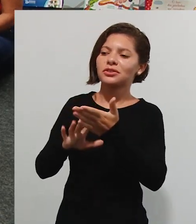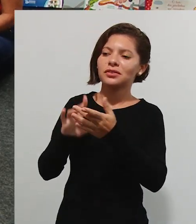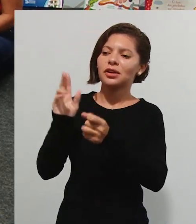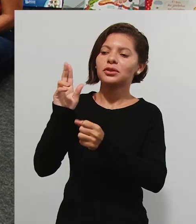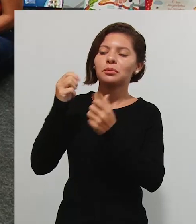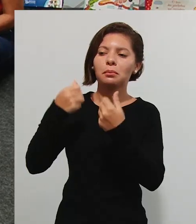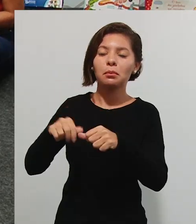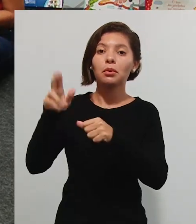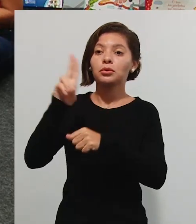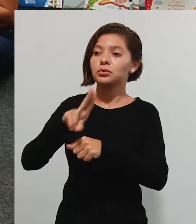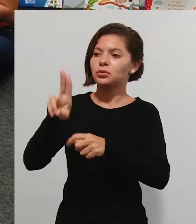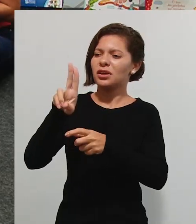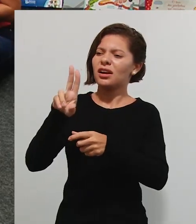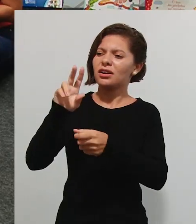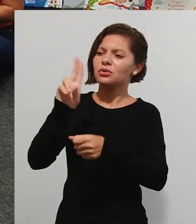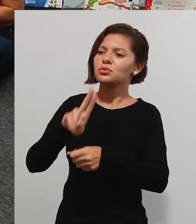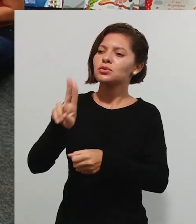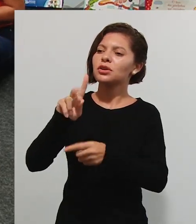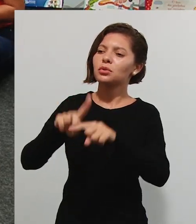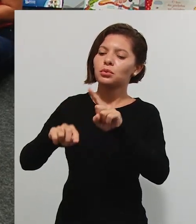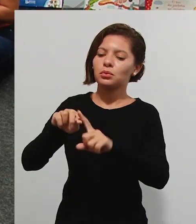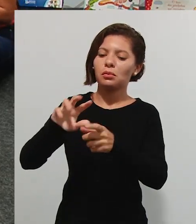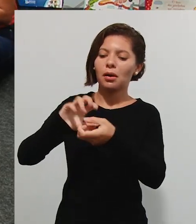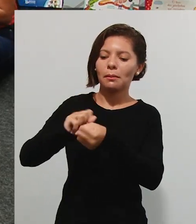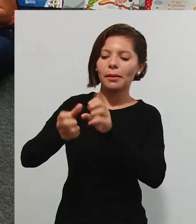então, que a gente pode desenvolver com massinha de modelar?